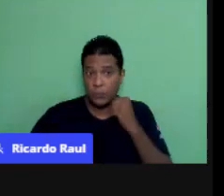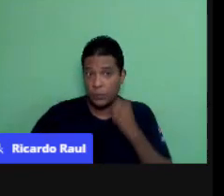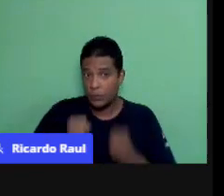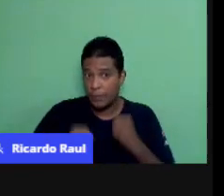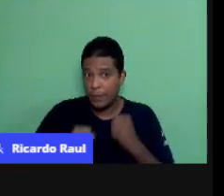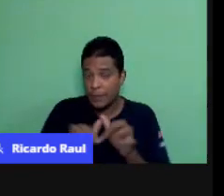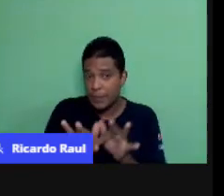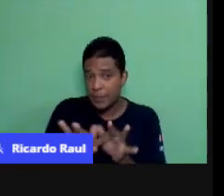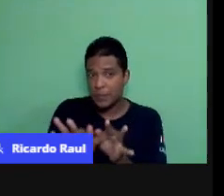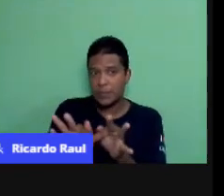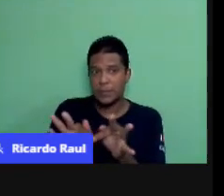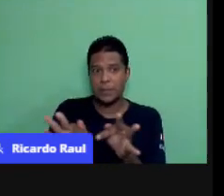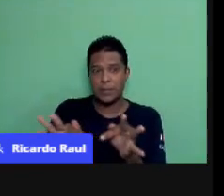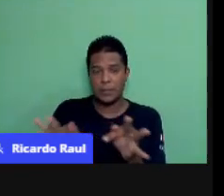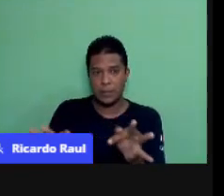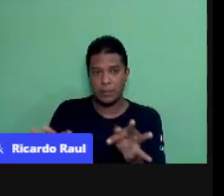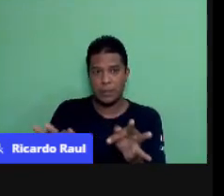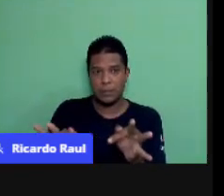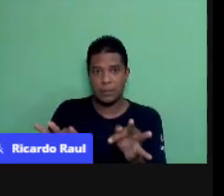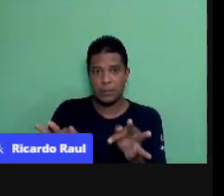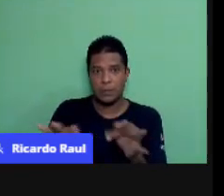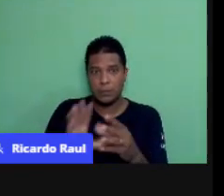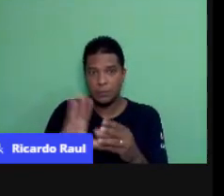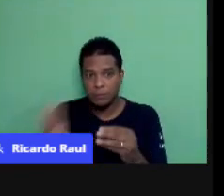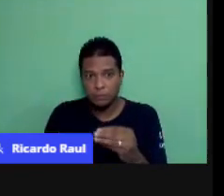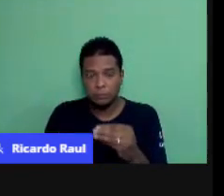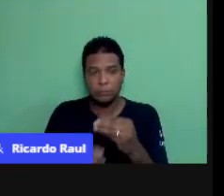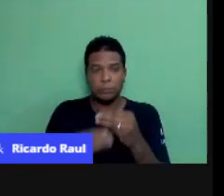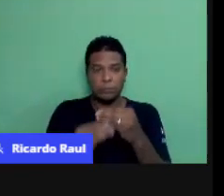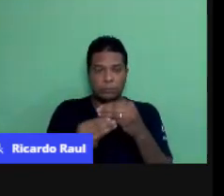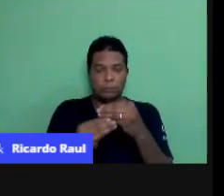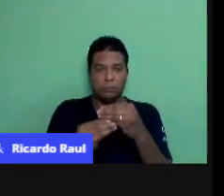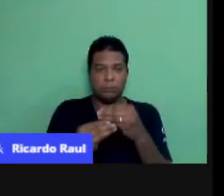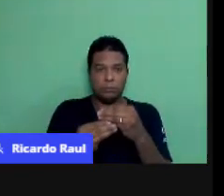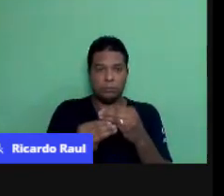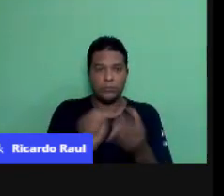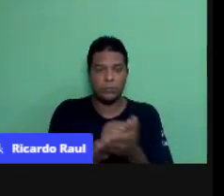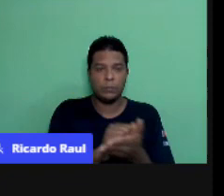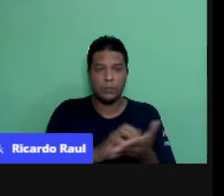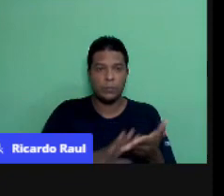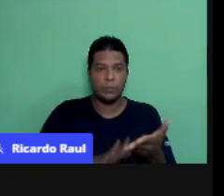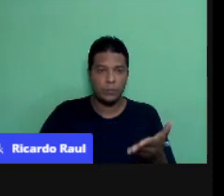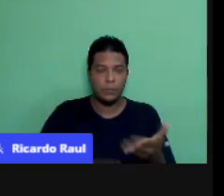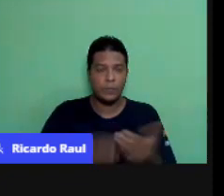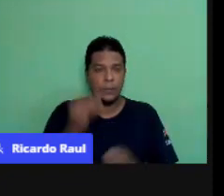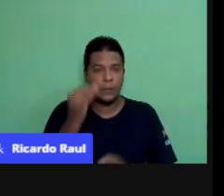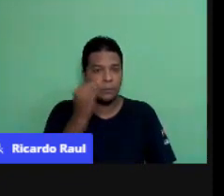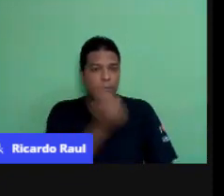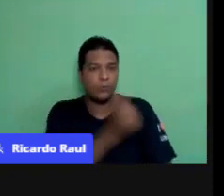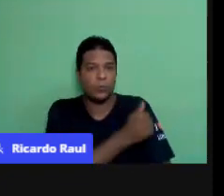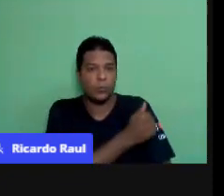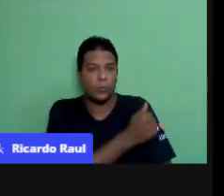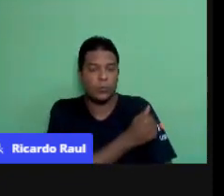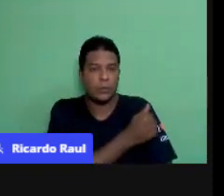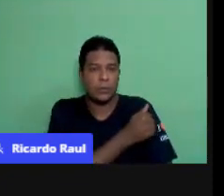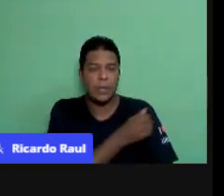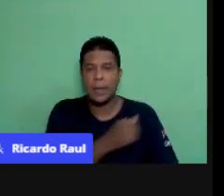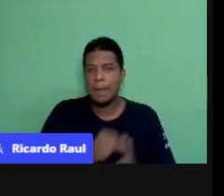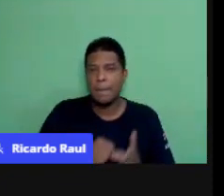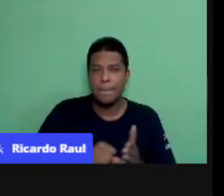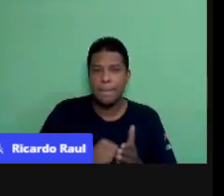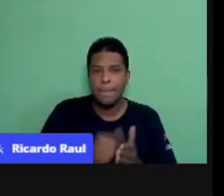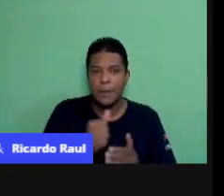simples, e vou pegar e vou colocar como atividade complementar, para aquele aluno tentar começar a reconhecer as